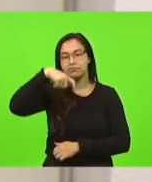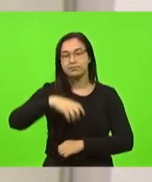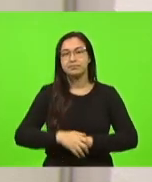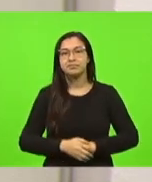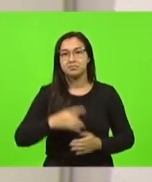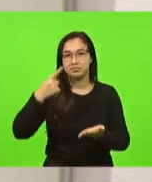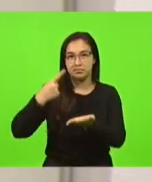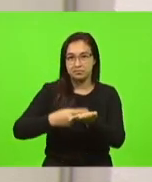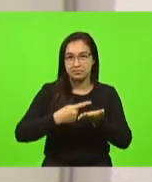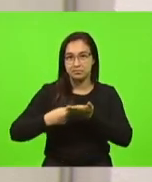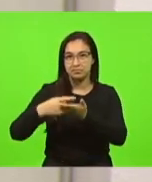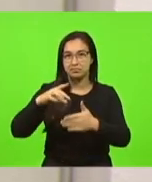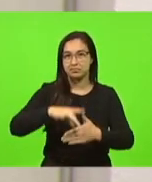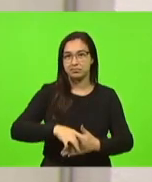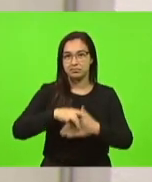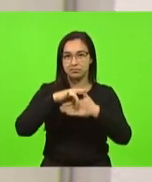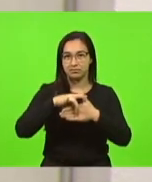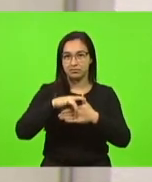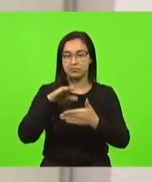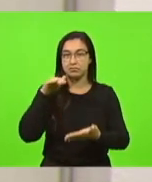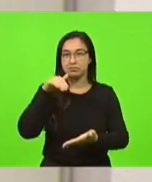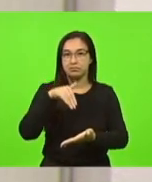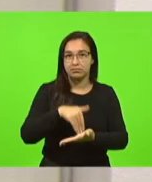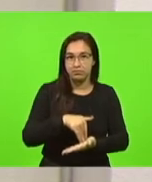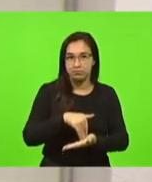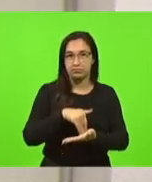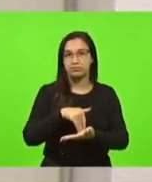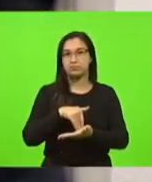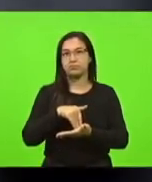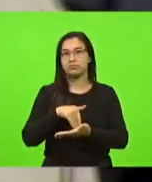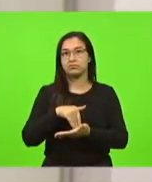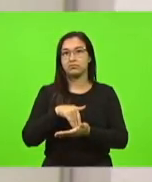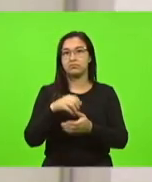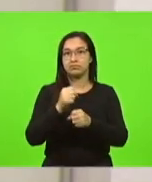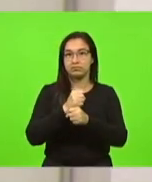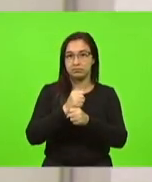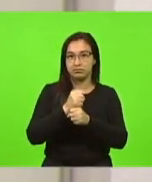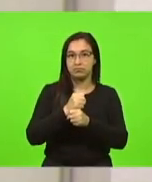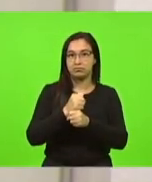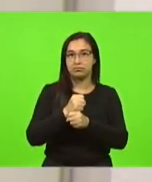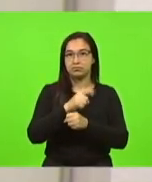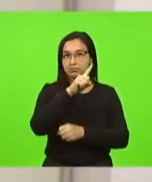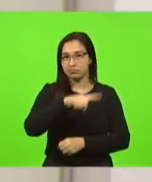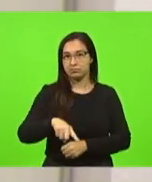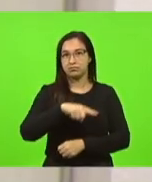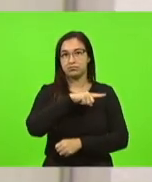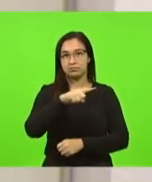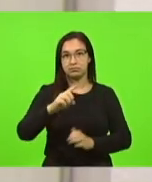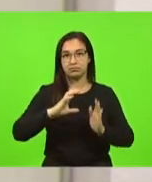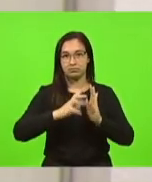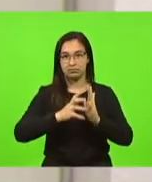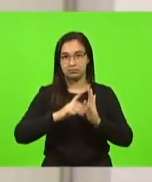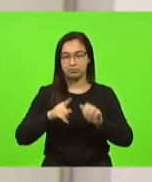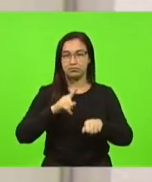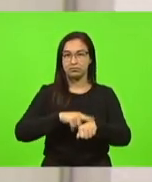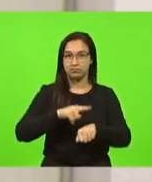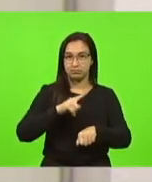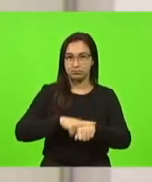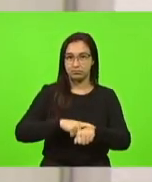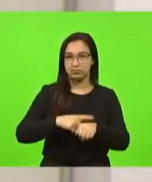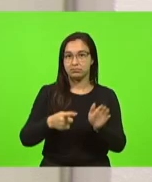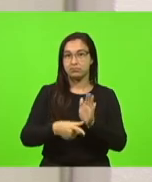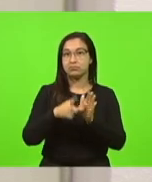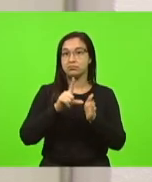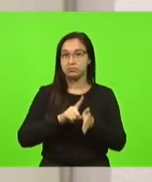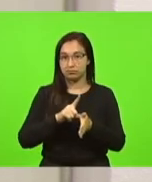de líderes, com duração até o final da atual sessão legislativa, ficou suprimido o horário dos partidos, antecipando a ordem do dia